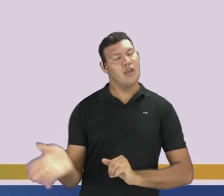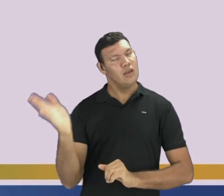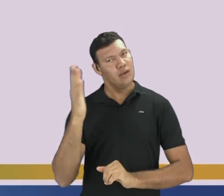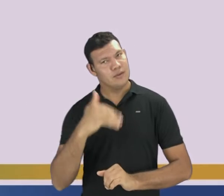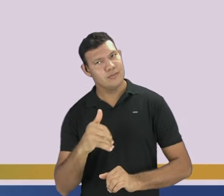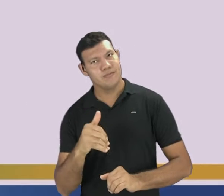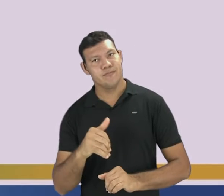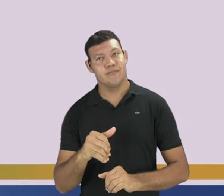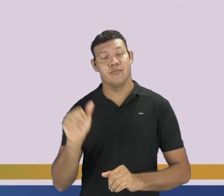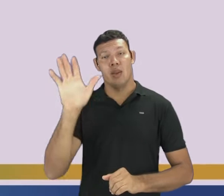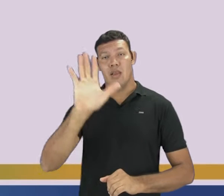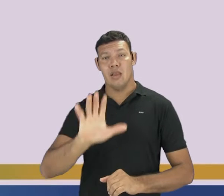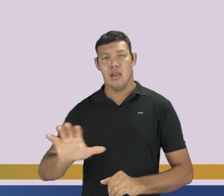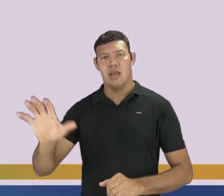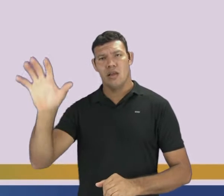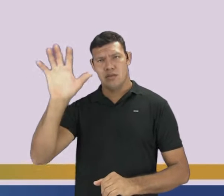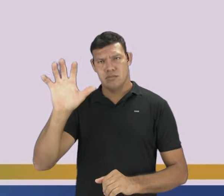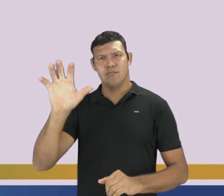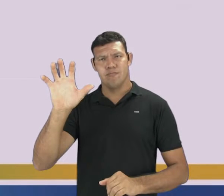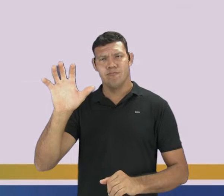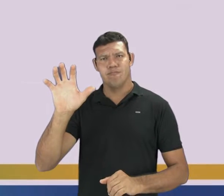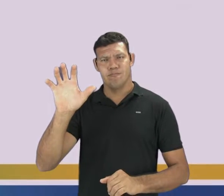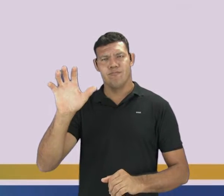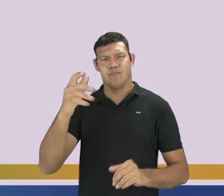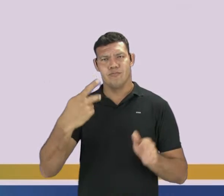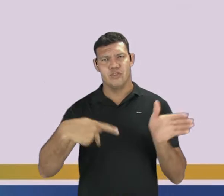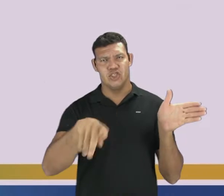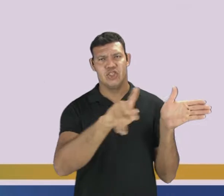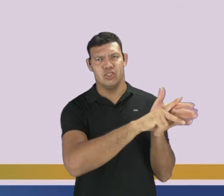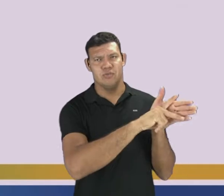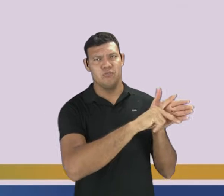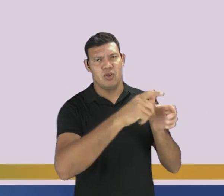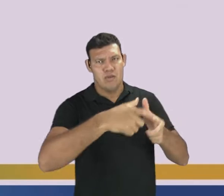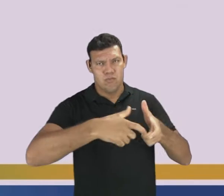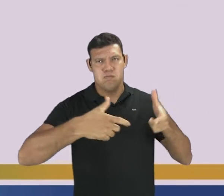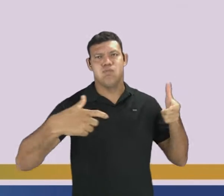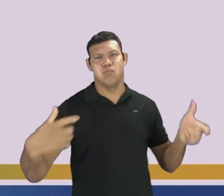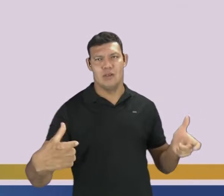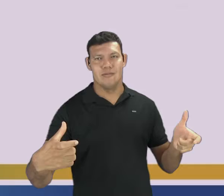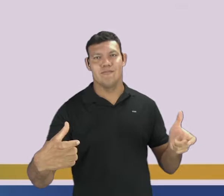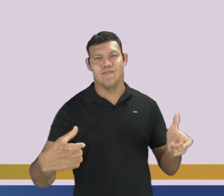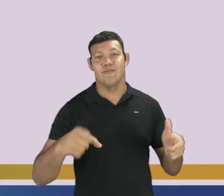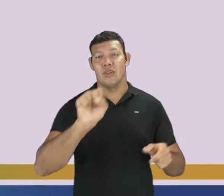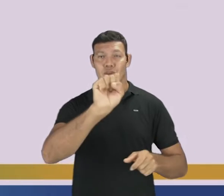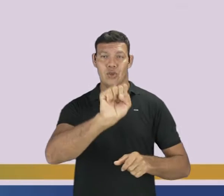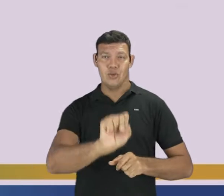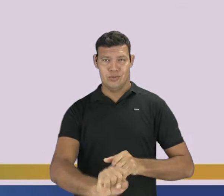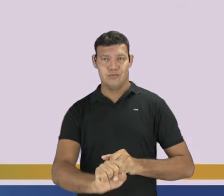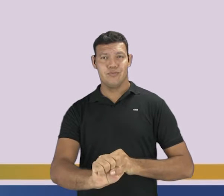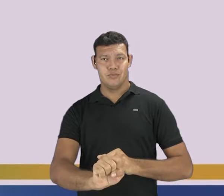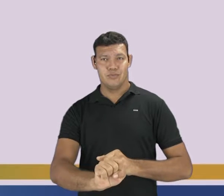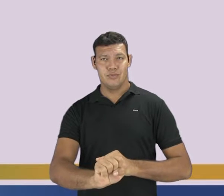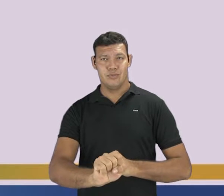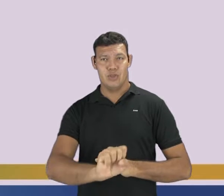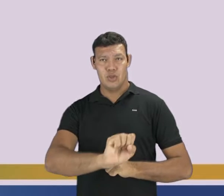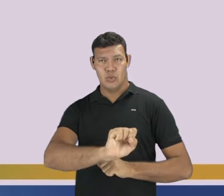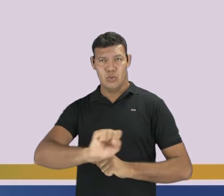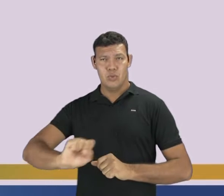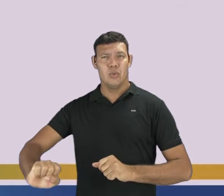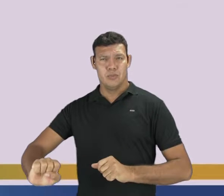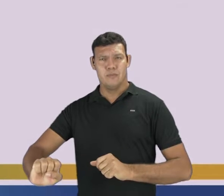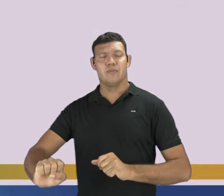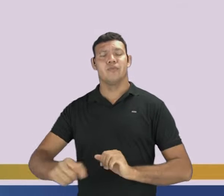A região brasileira que apresenta a maior densidade demográfica é a região sudeste, ou seja,